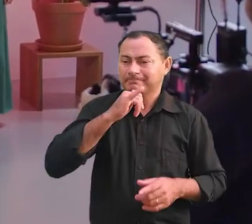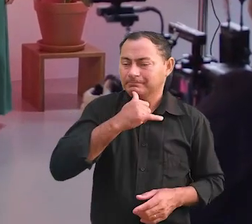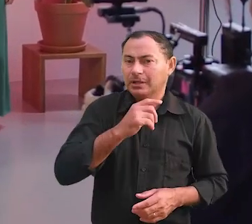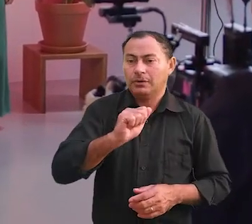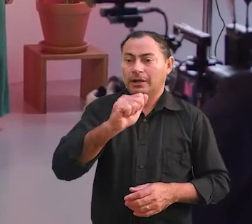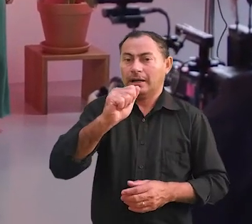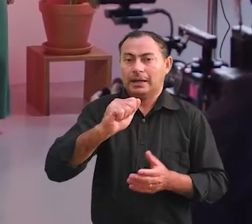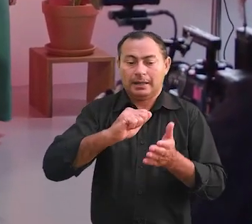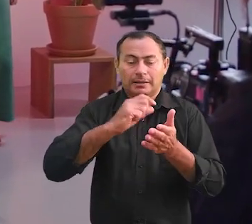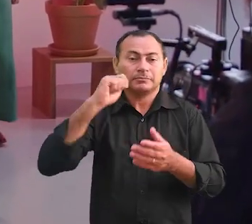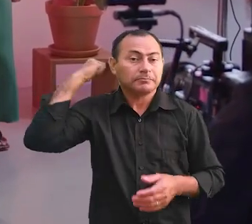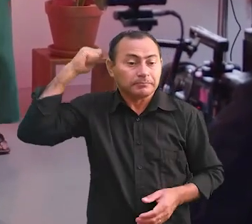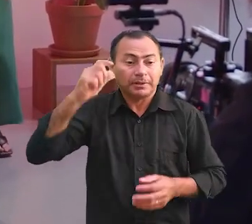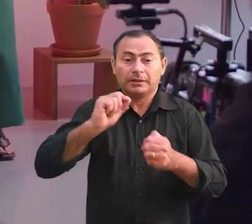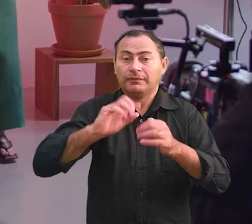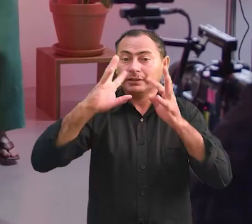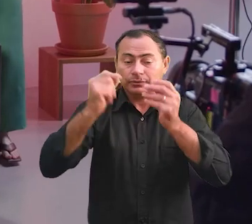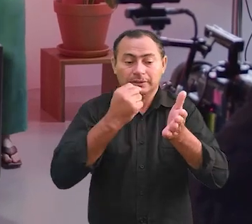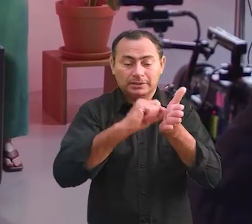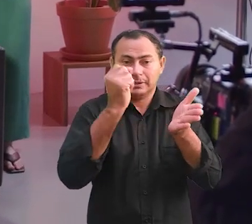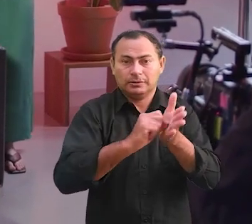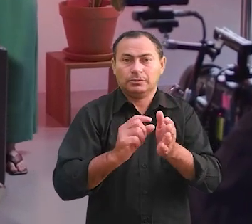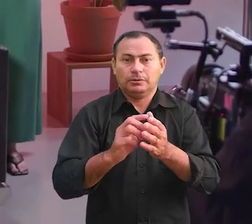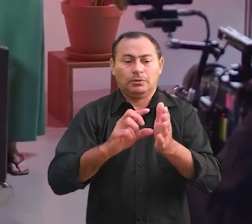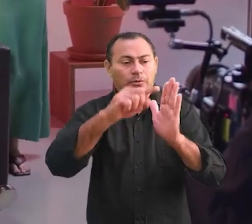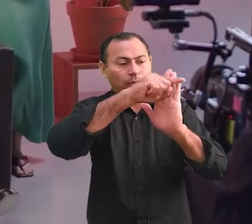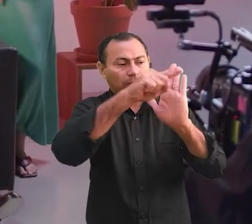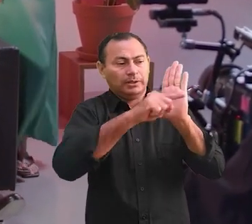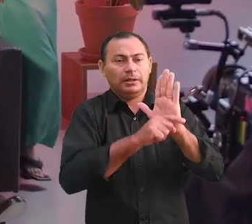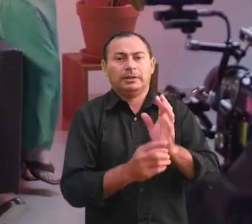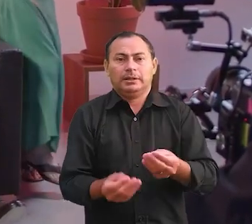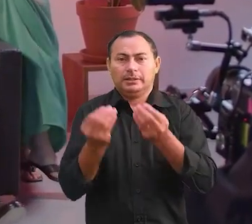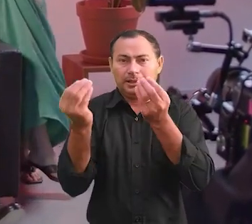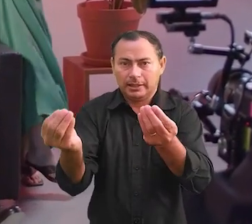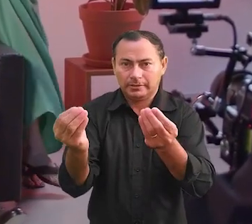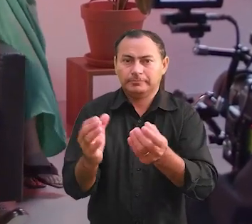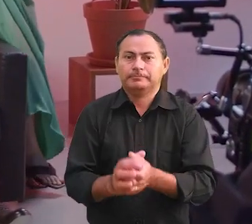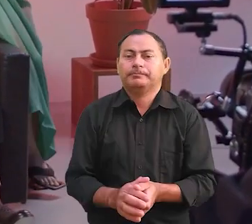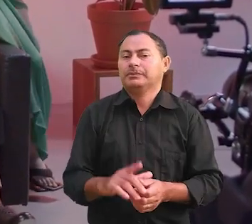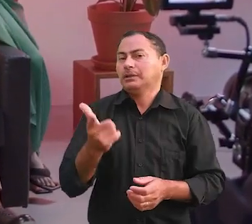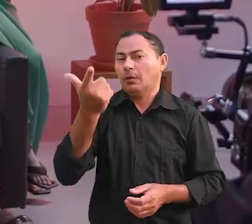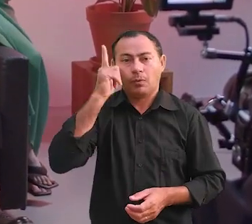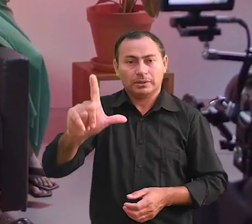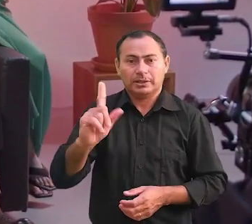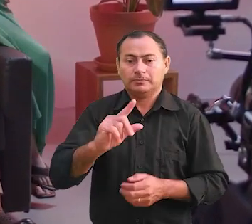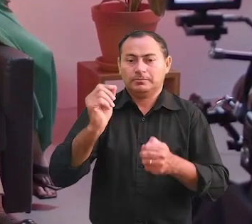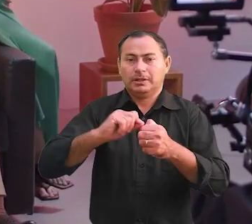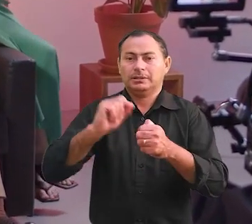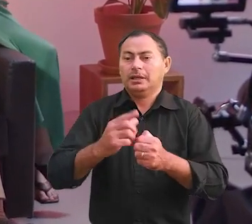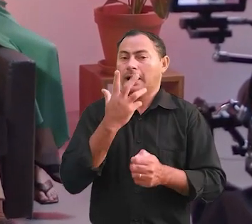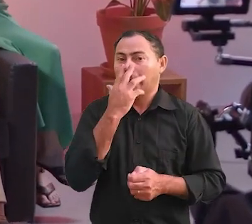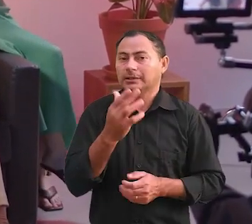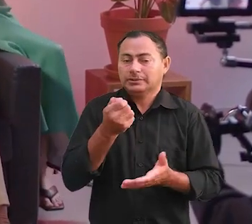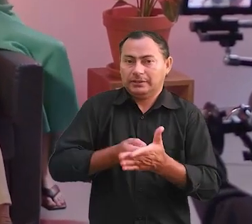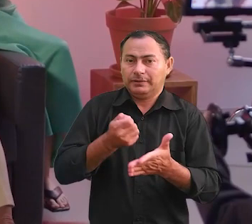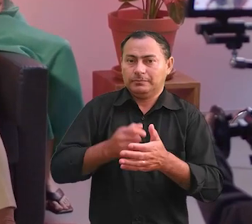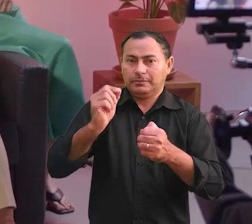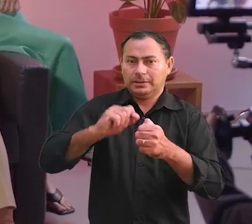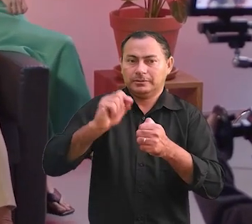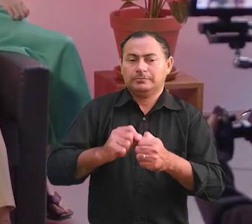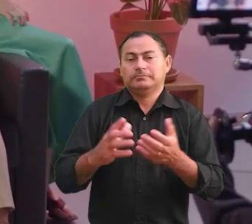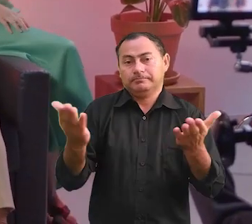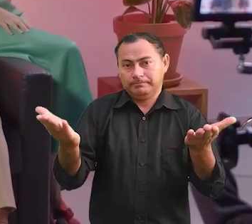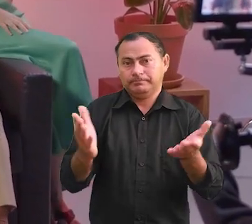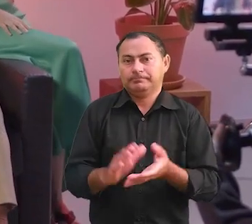acabam decepcionados porque os atores não fazem tudo que está escrito no roteiro que eles entregaram ele não conseguem fazer o que